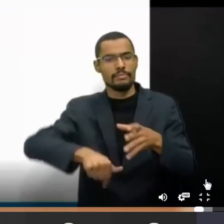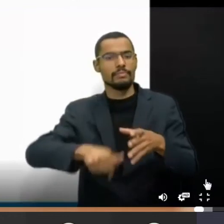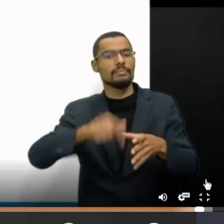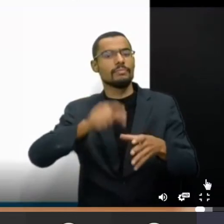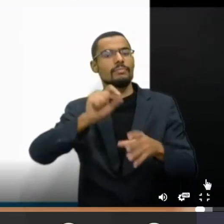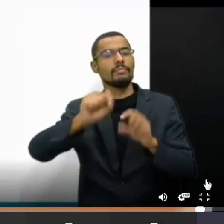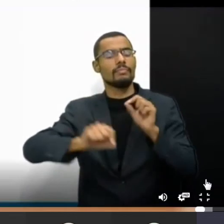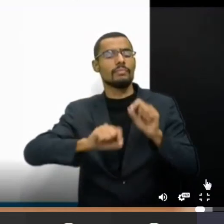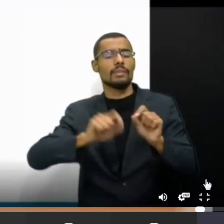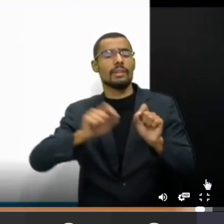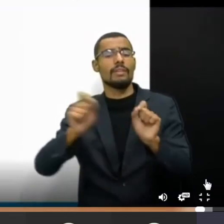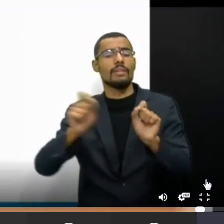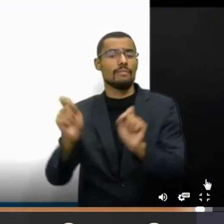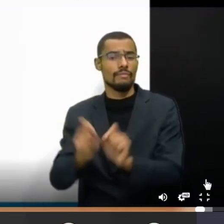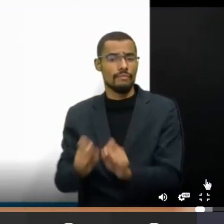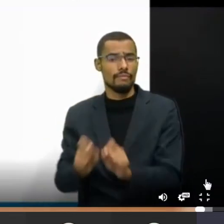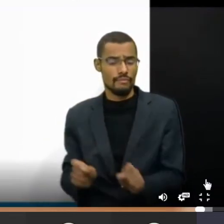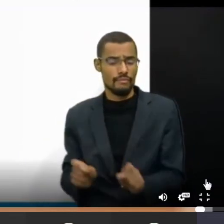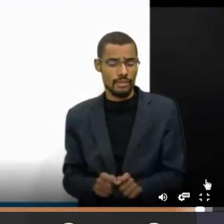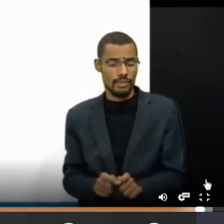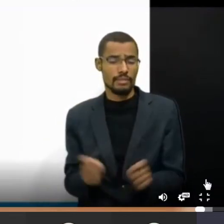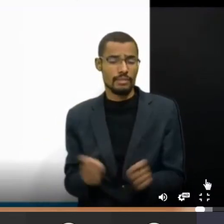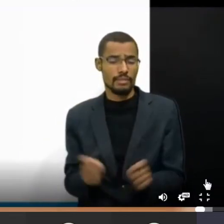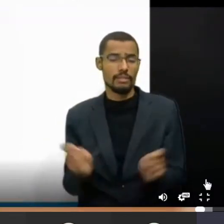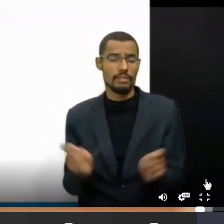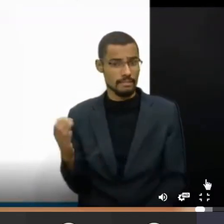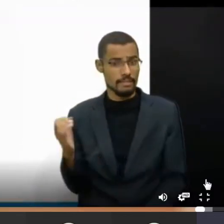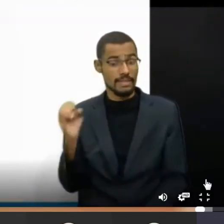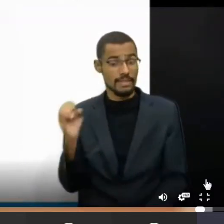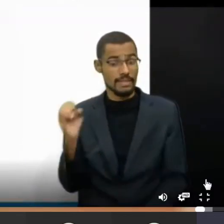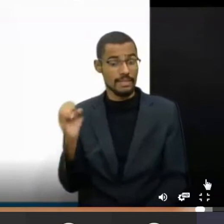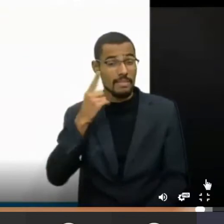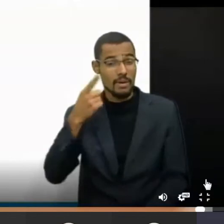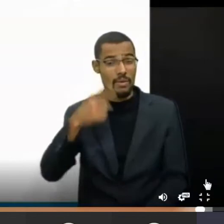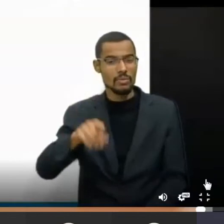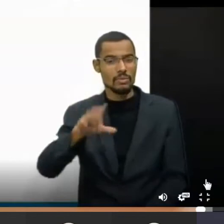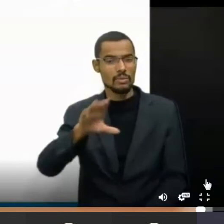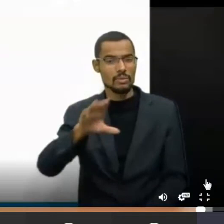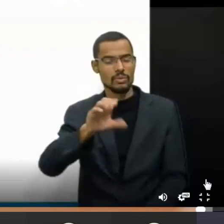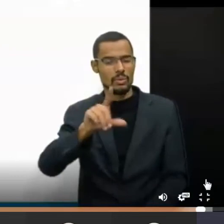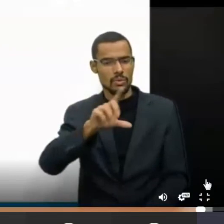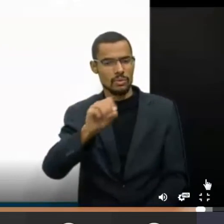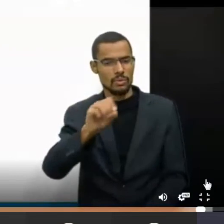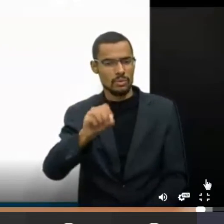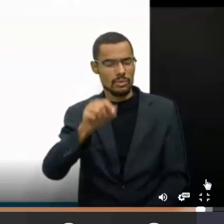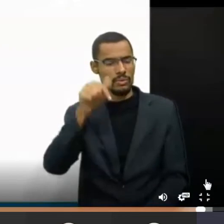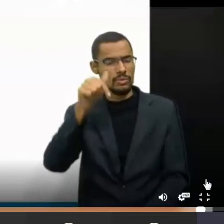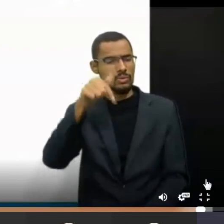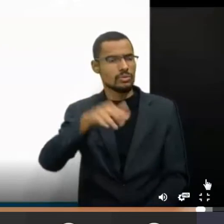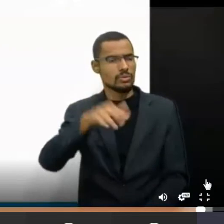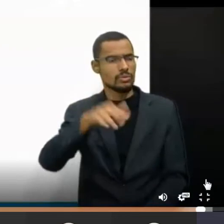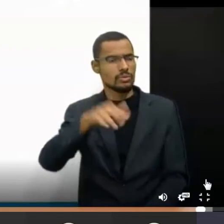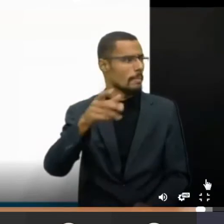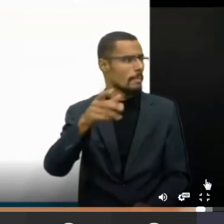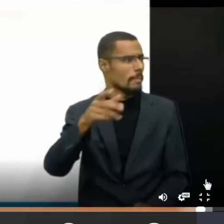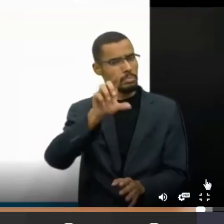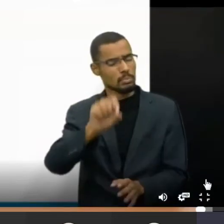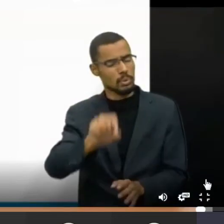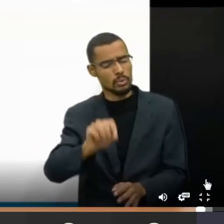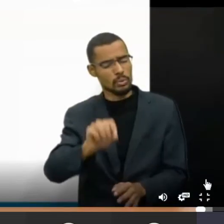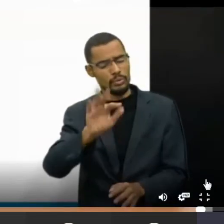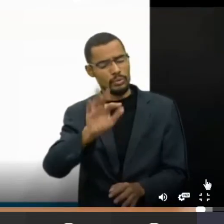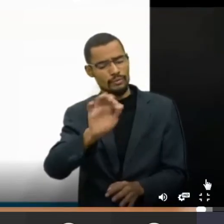ser realizado aqui. Então, quando chegar no colo sigmoide, eu já tenho o bolo fecal formado. Então,